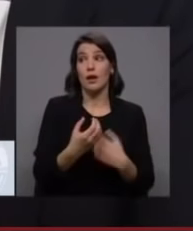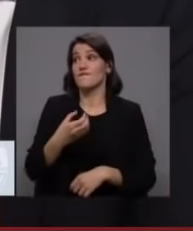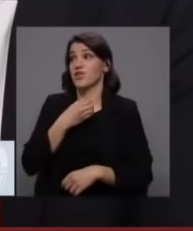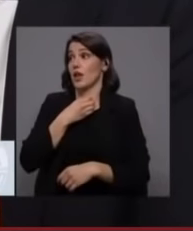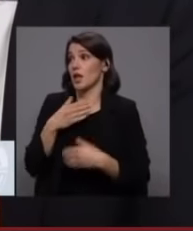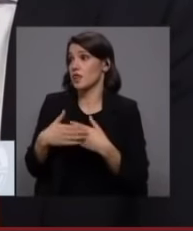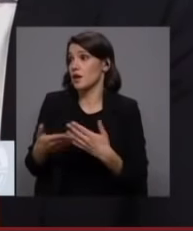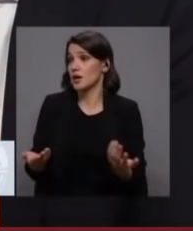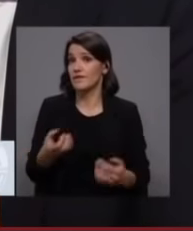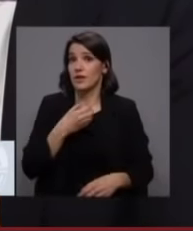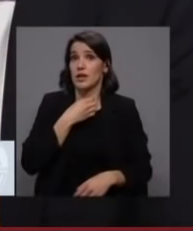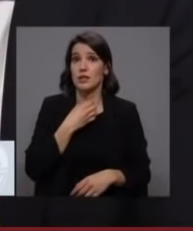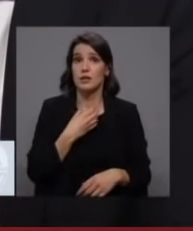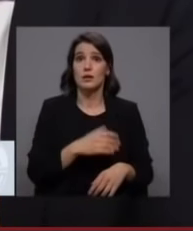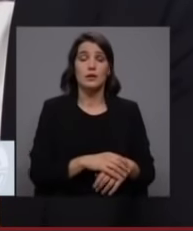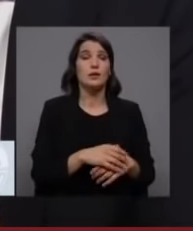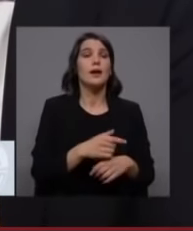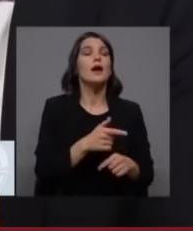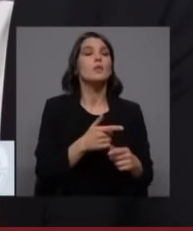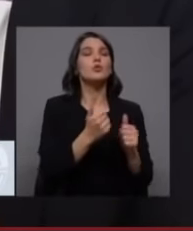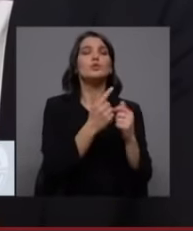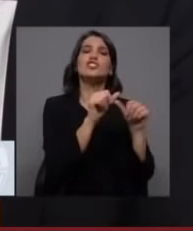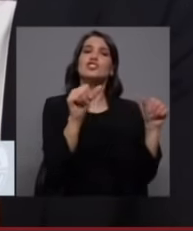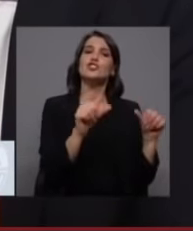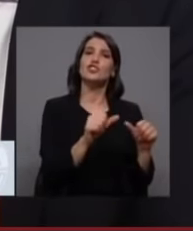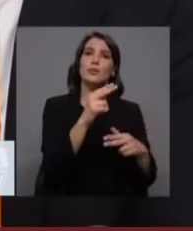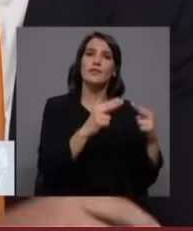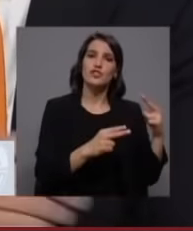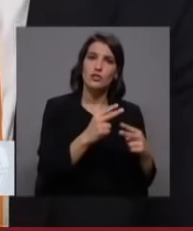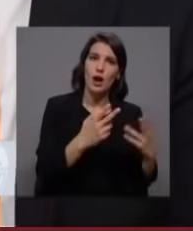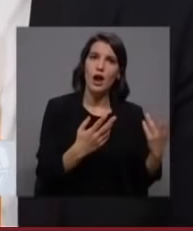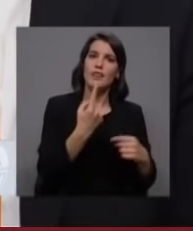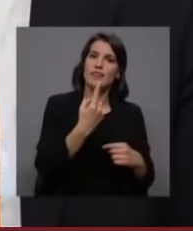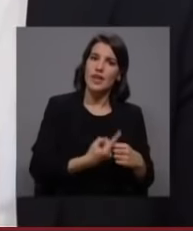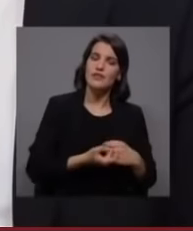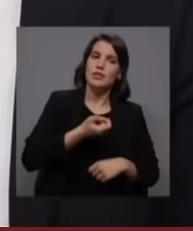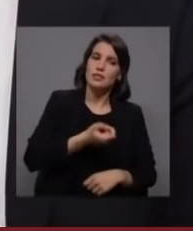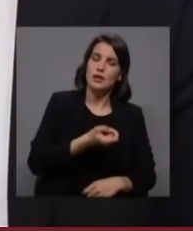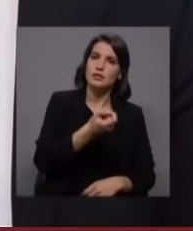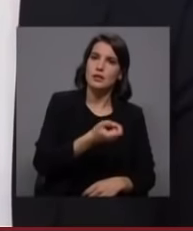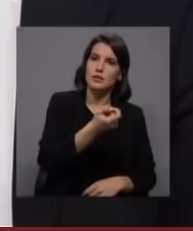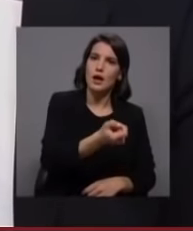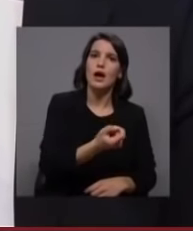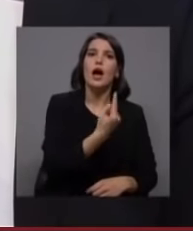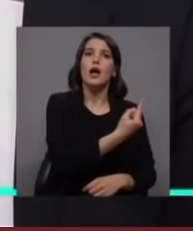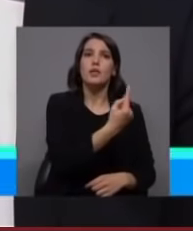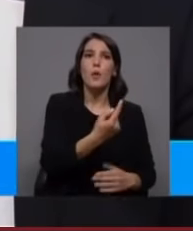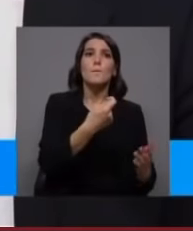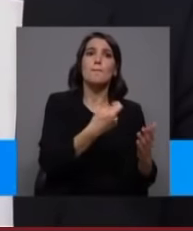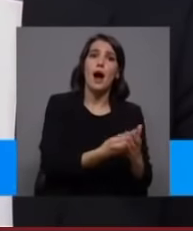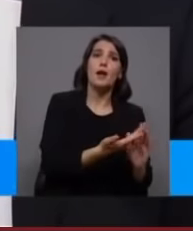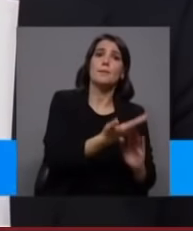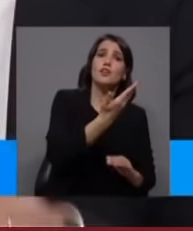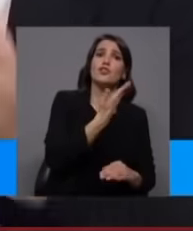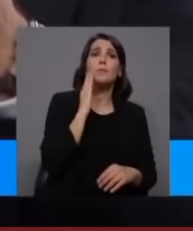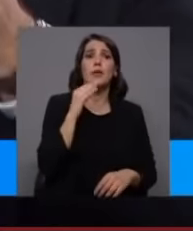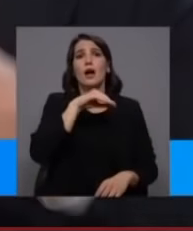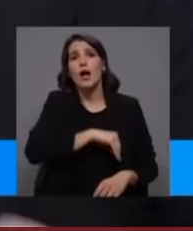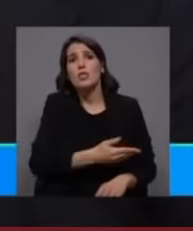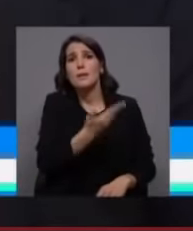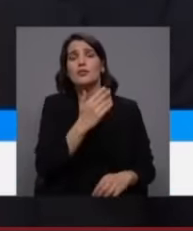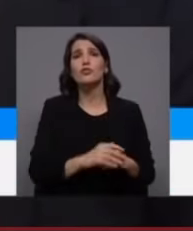é um e o entendimento que um sistema de escalas essas poder ser produtivo e cada um pagar mais ahm Então vamos ele não é